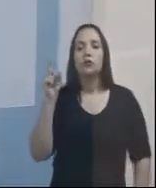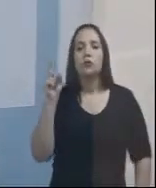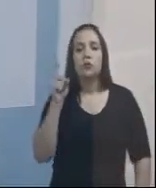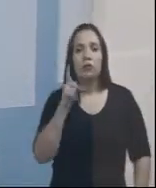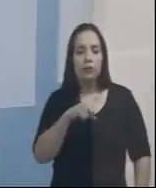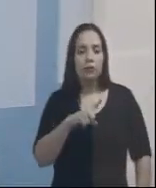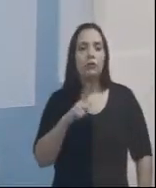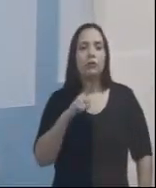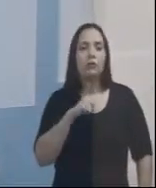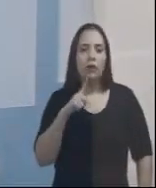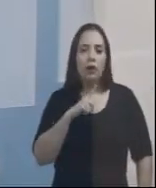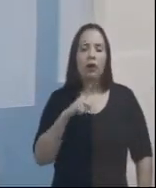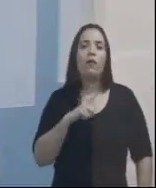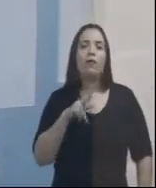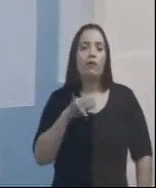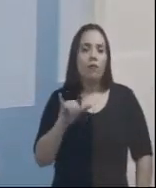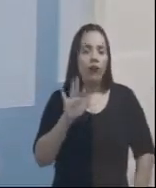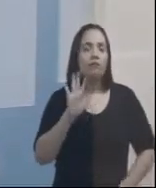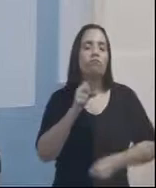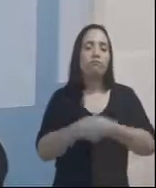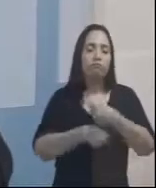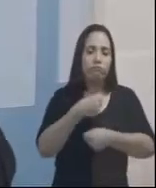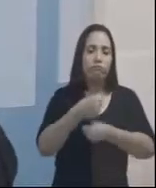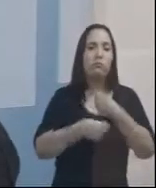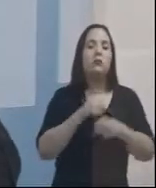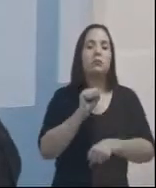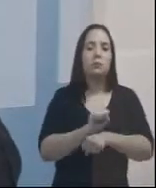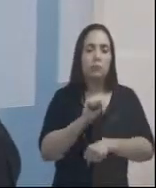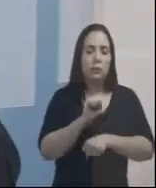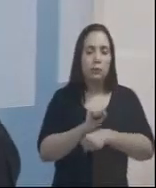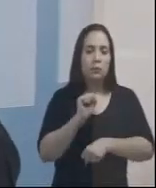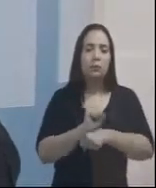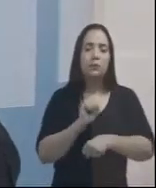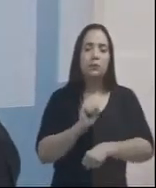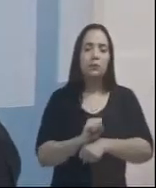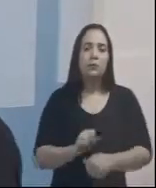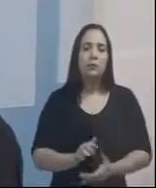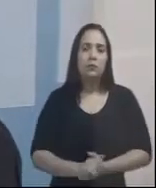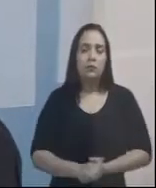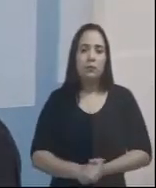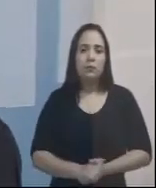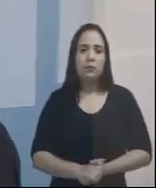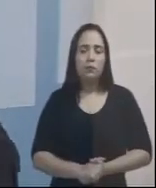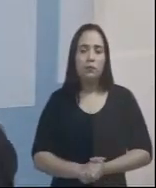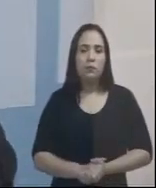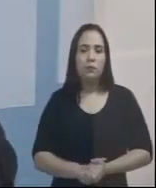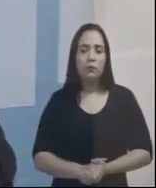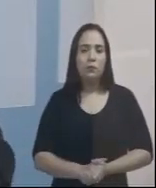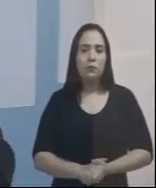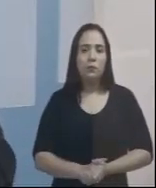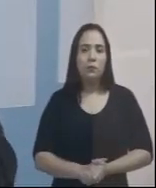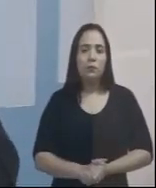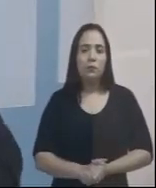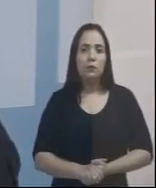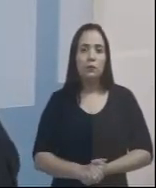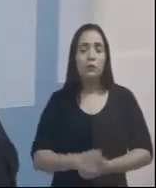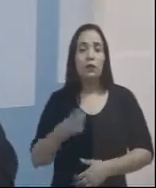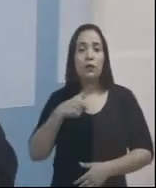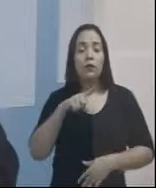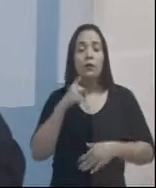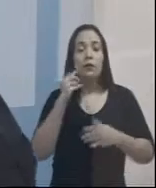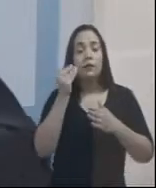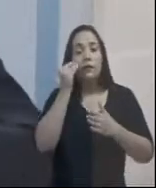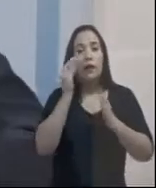e vai passar aí mais alguns tempos, nós rezando para Deus, né, nos